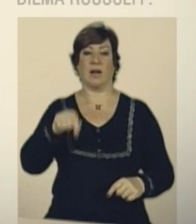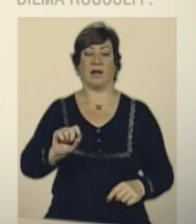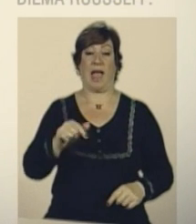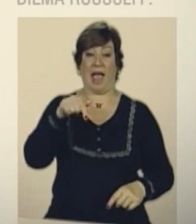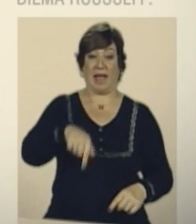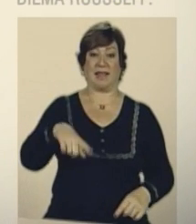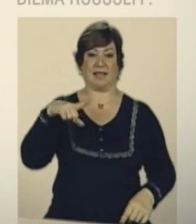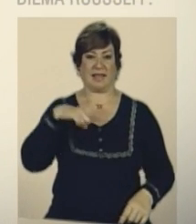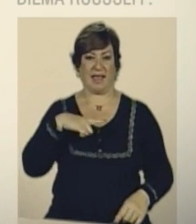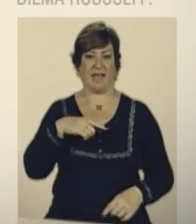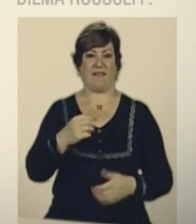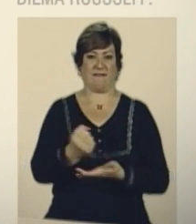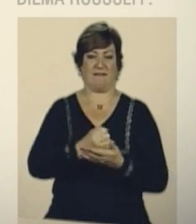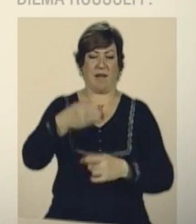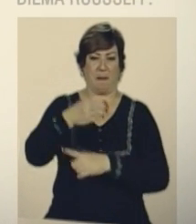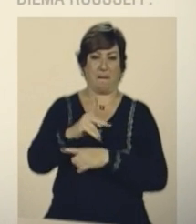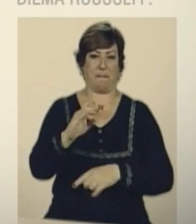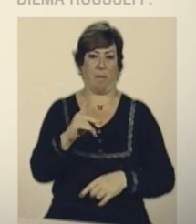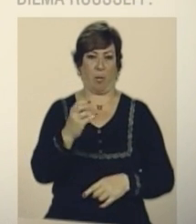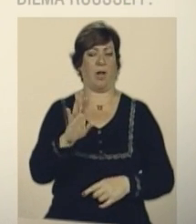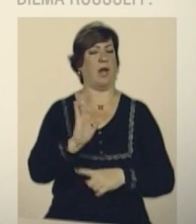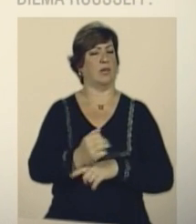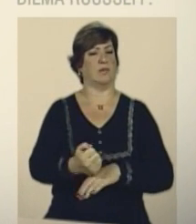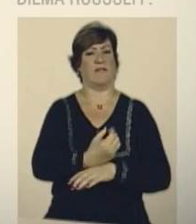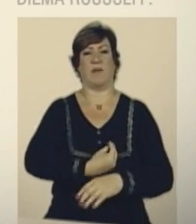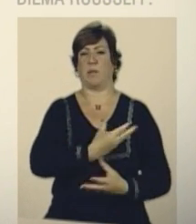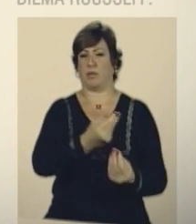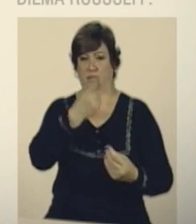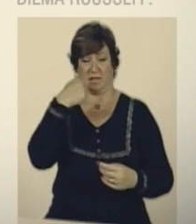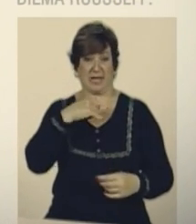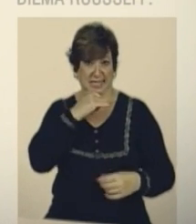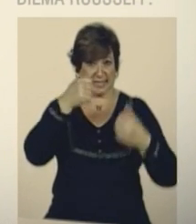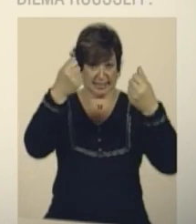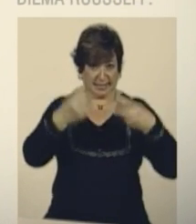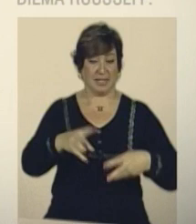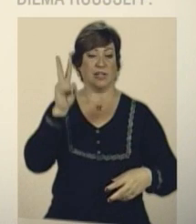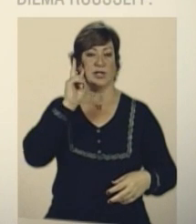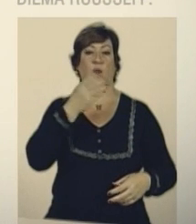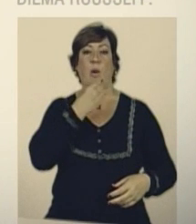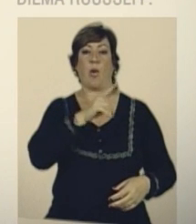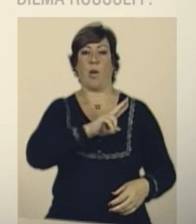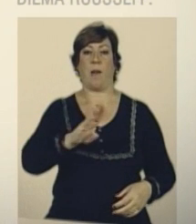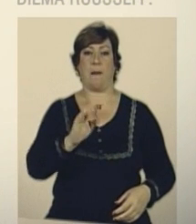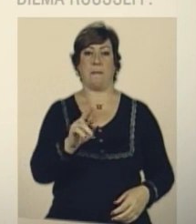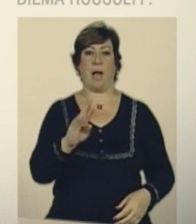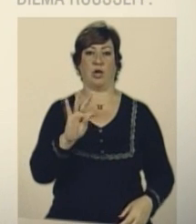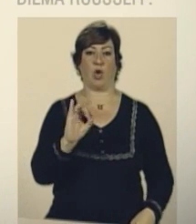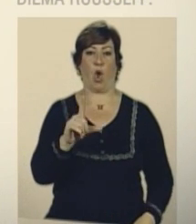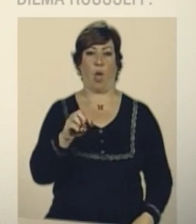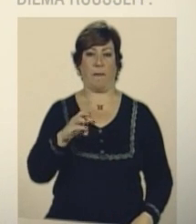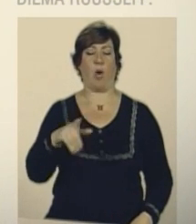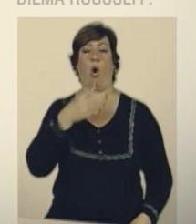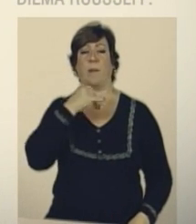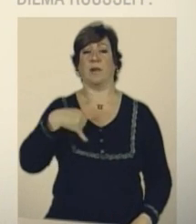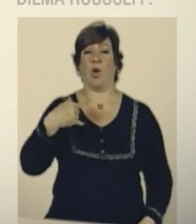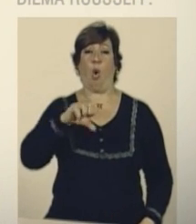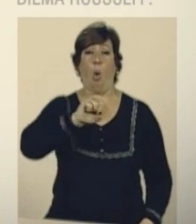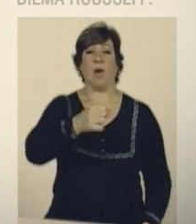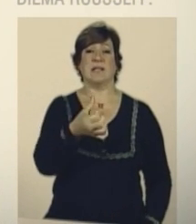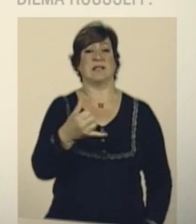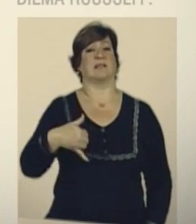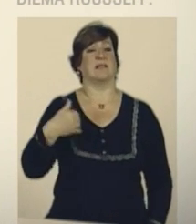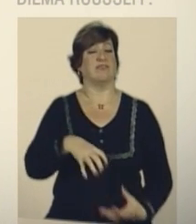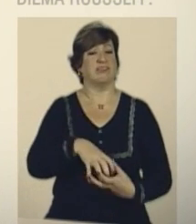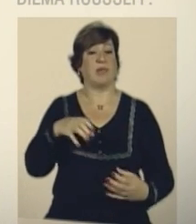Popular já melhorou a vida de muita gente vou te dar o exemplo do seu Bartolomeu um senhor de 86